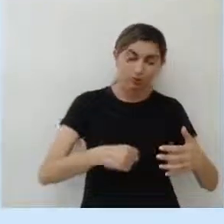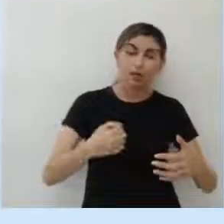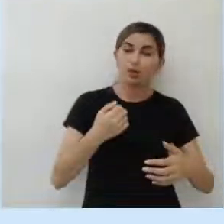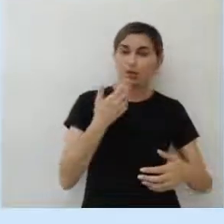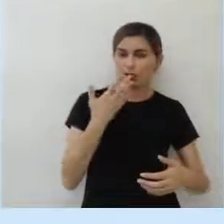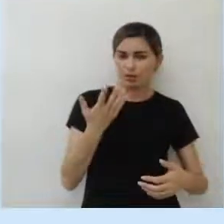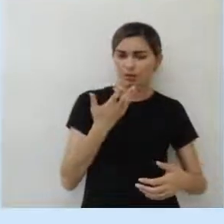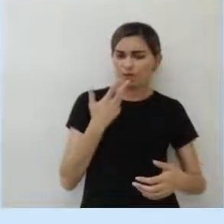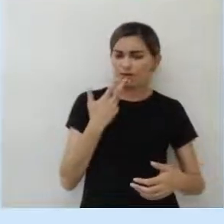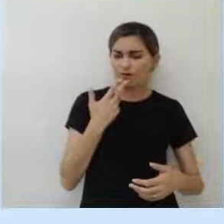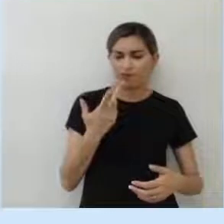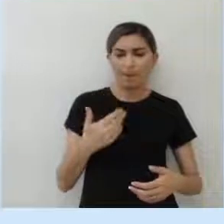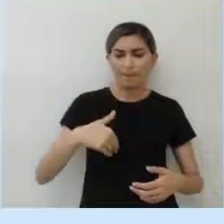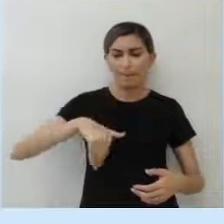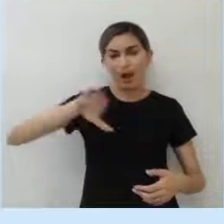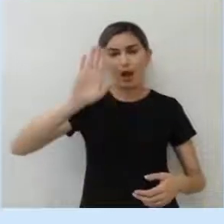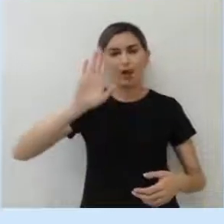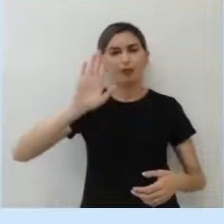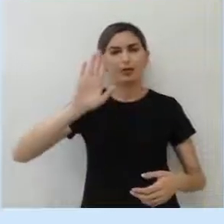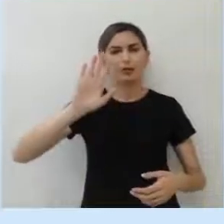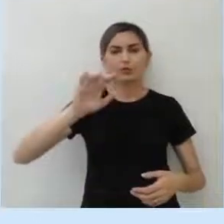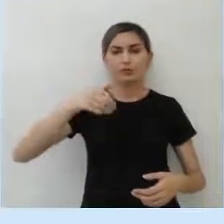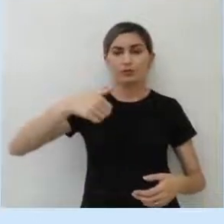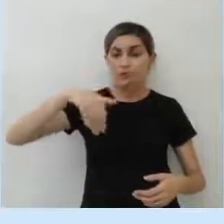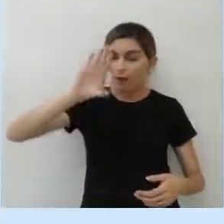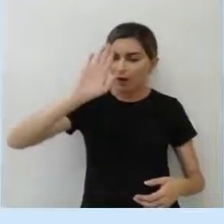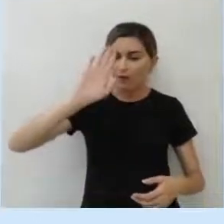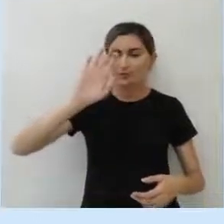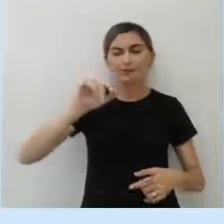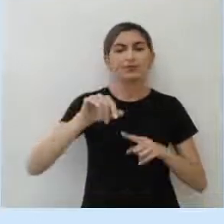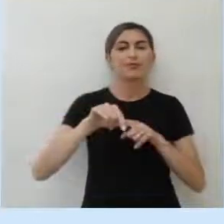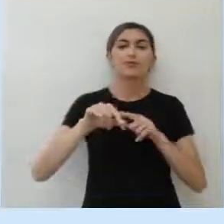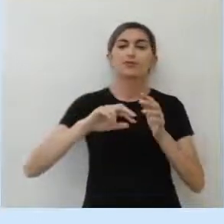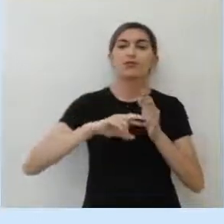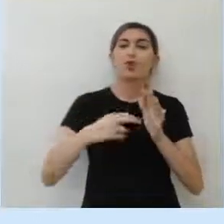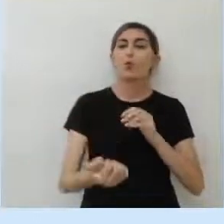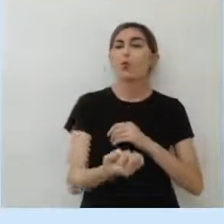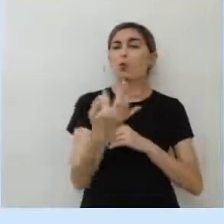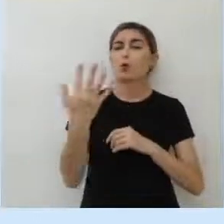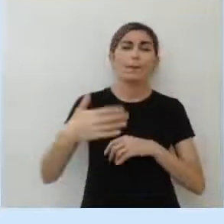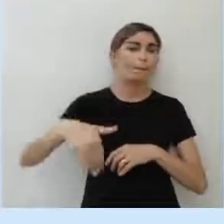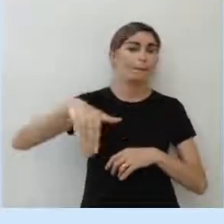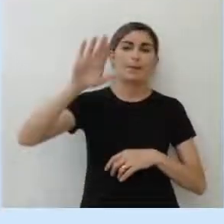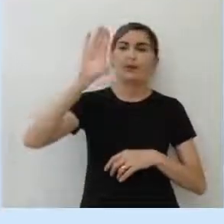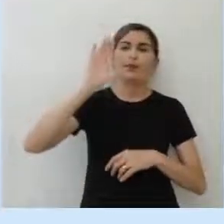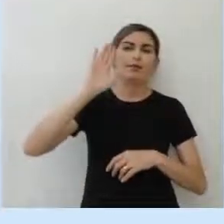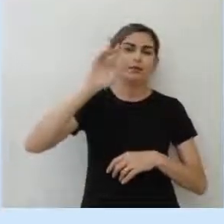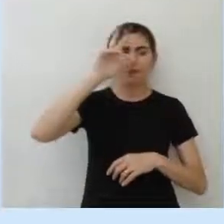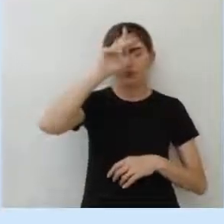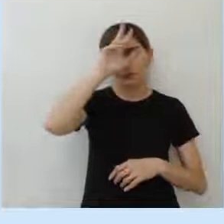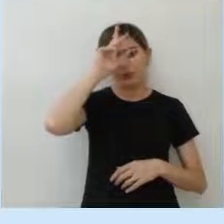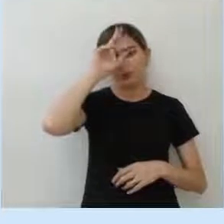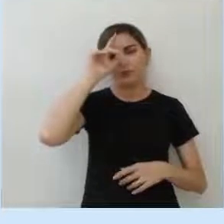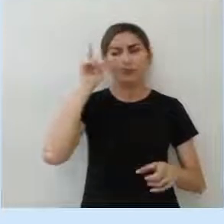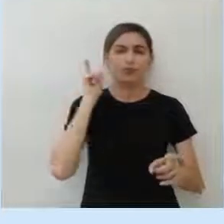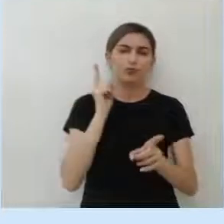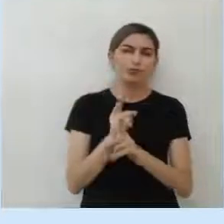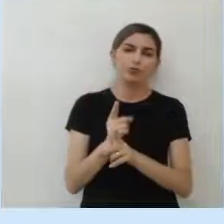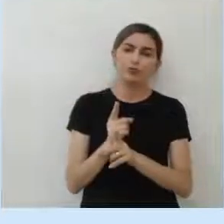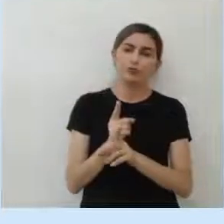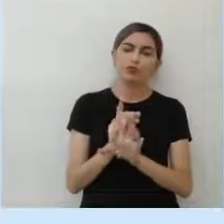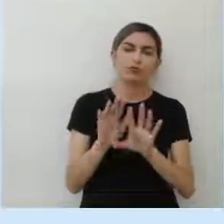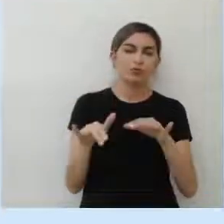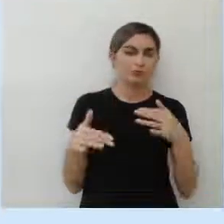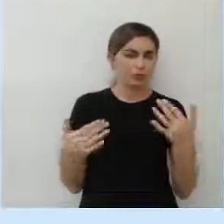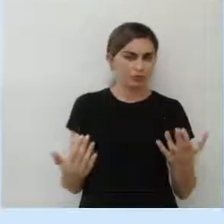dizer isso, né? O mais formigas quer dizer o quê? Foram uma quantidade maior de formigas que foi encontrada.